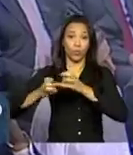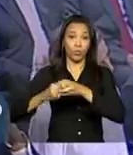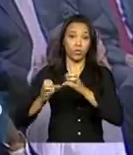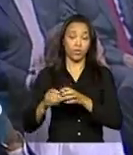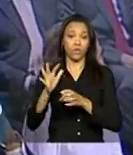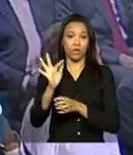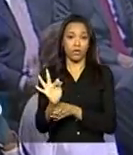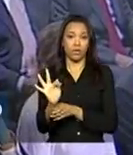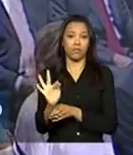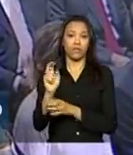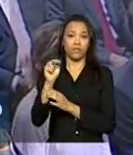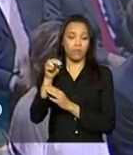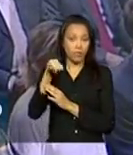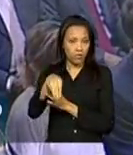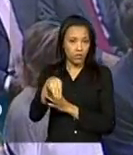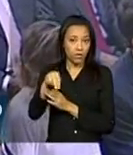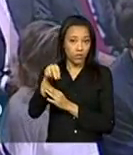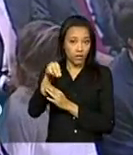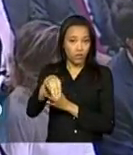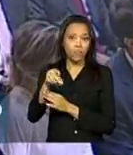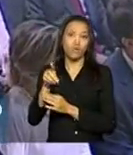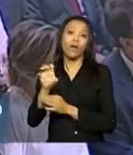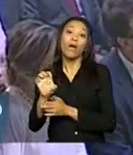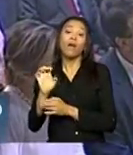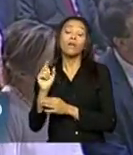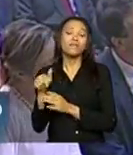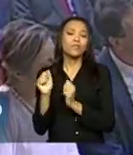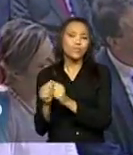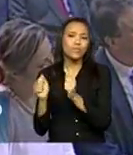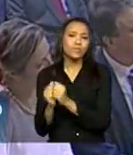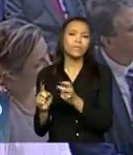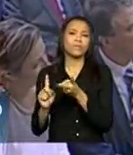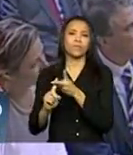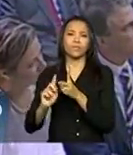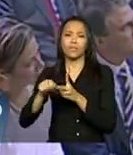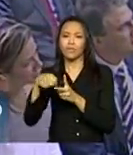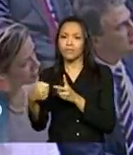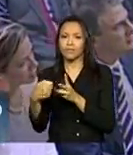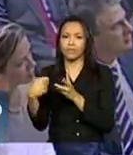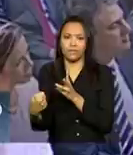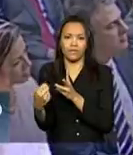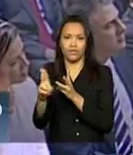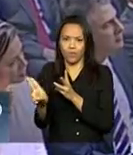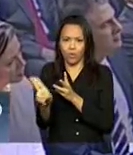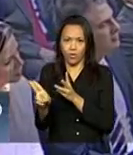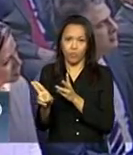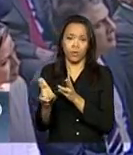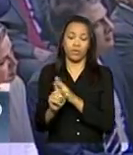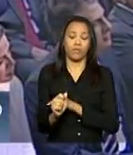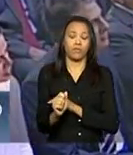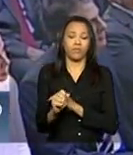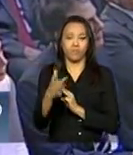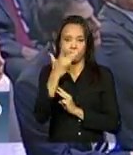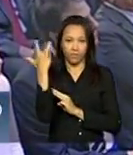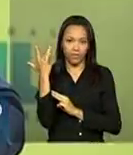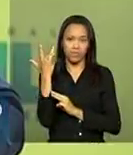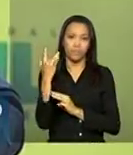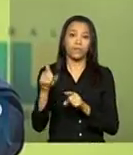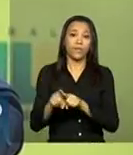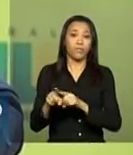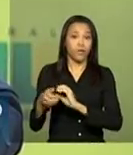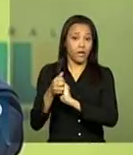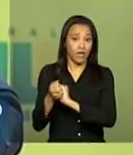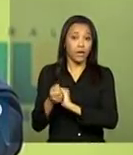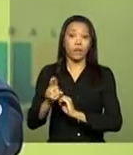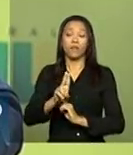que eu tive muito orgulho de trabalhar. Freitas, Toninho, Garibaldi, Gina, Renilda, grande guerreira. Cumprimentar a